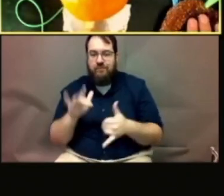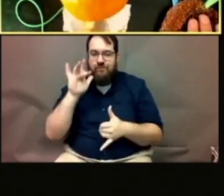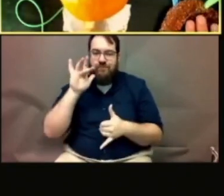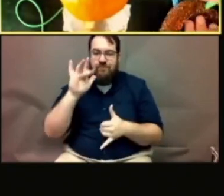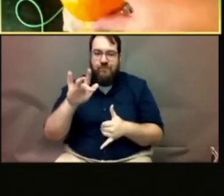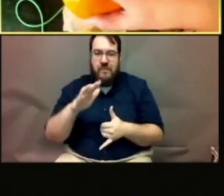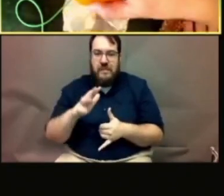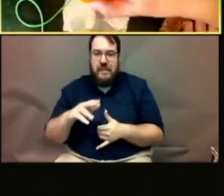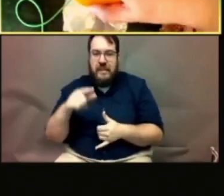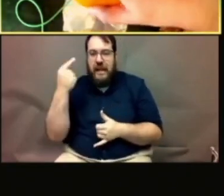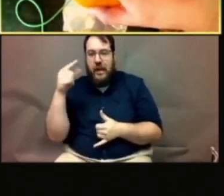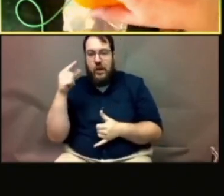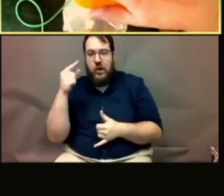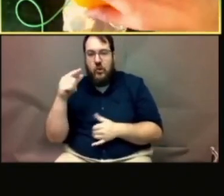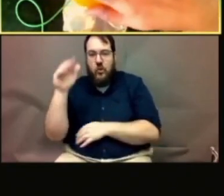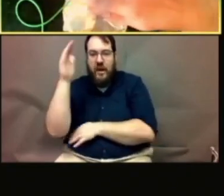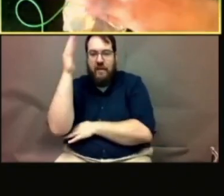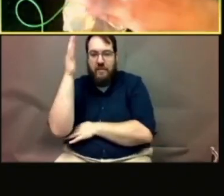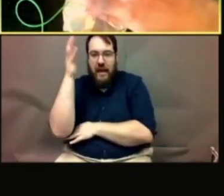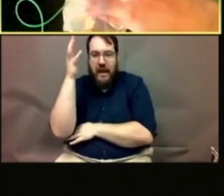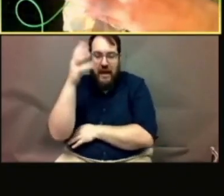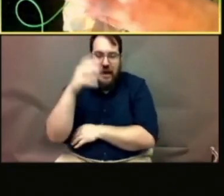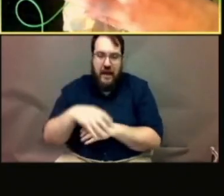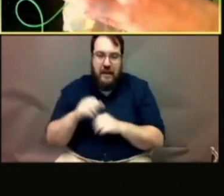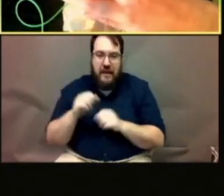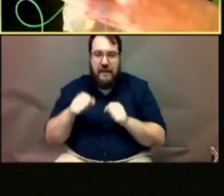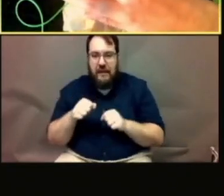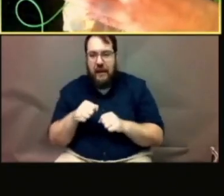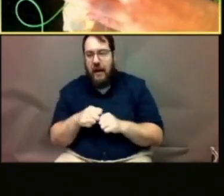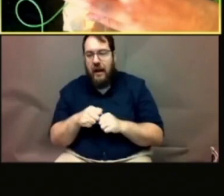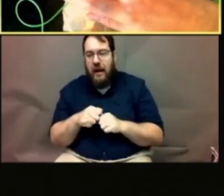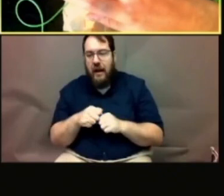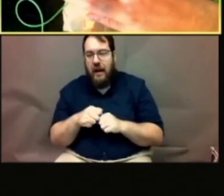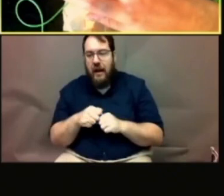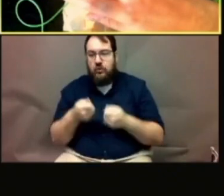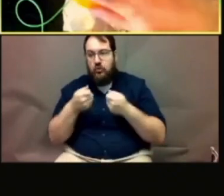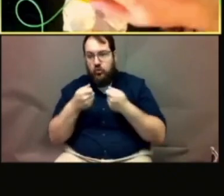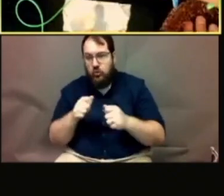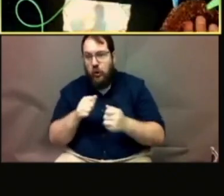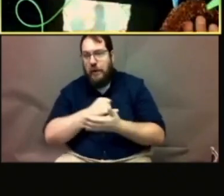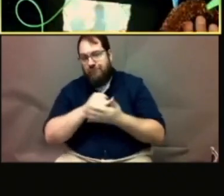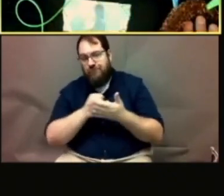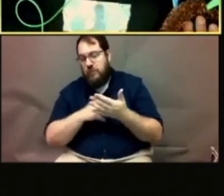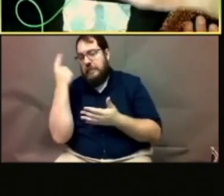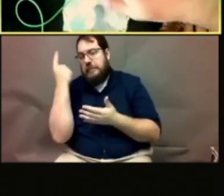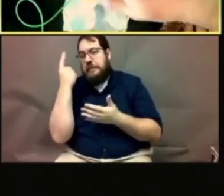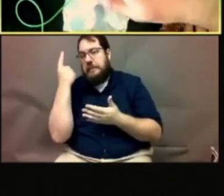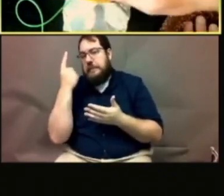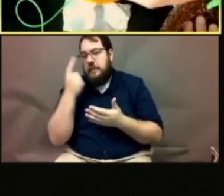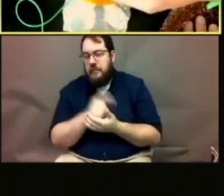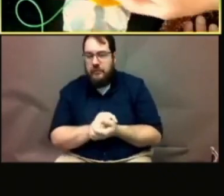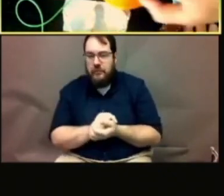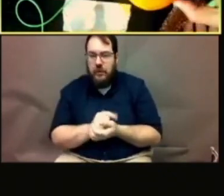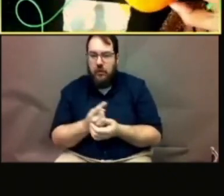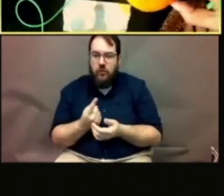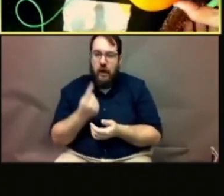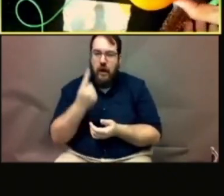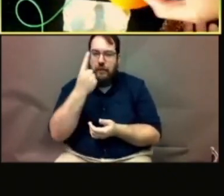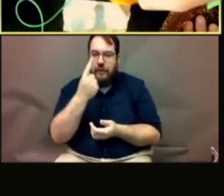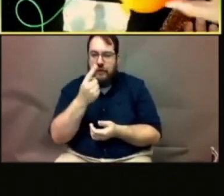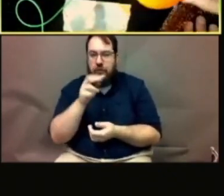apertando aqui a bandeirinha verde para reconfigurar e vamos tentar fazer o desenho rolando a laranja.